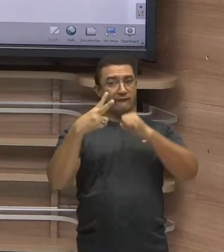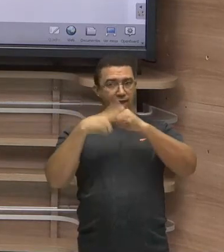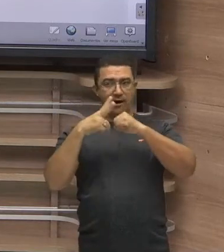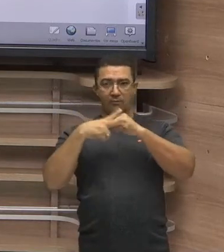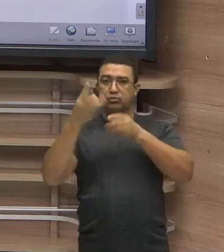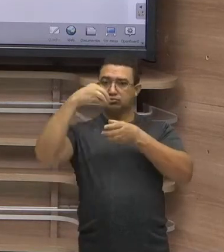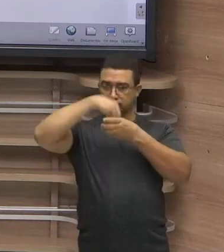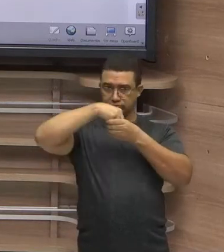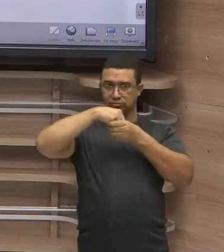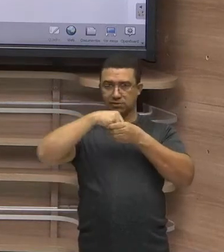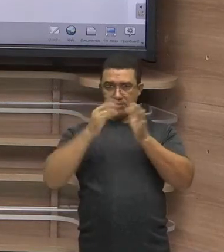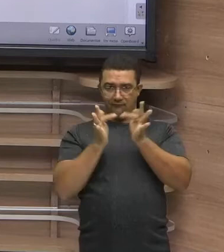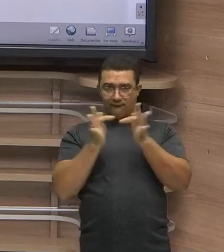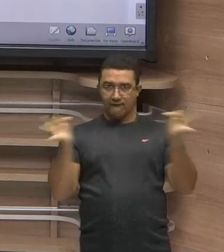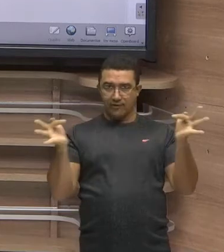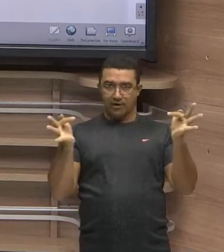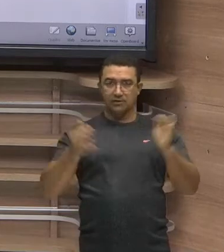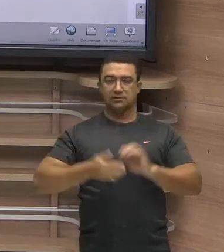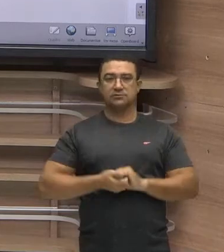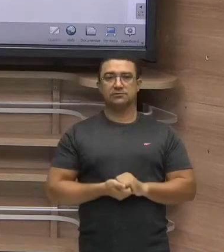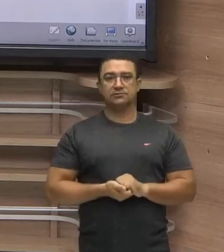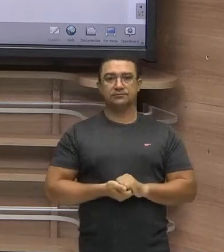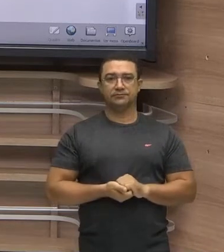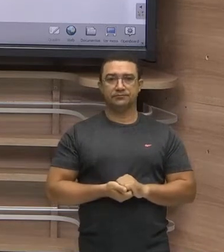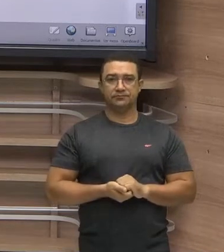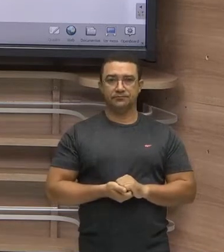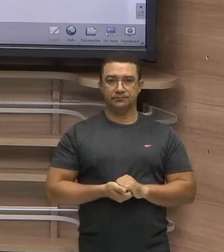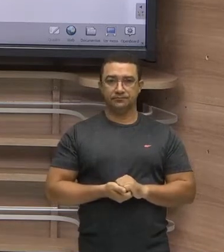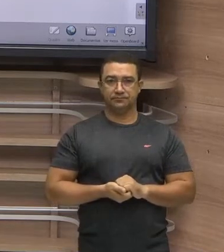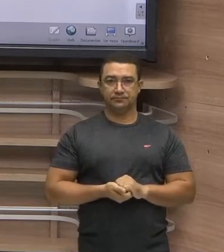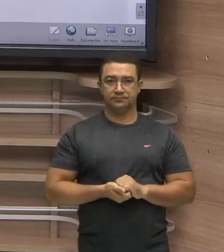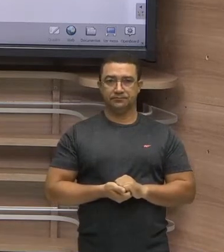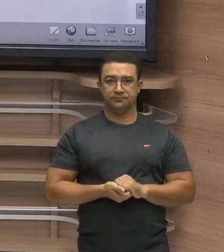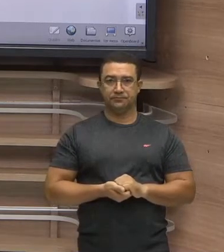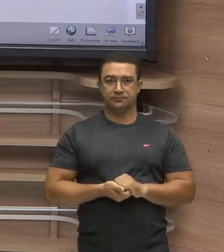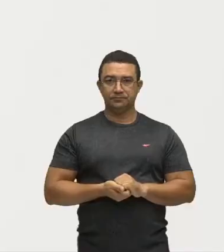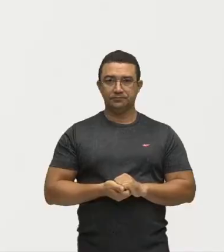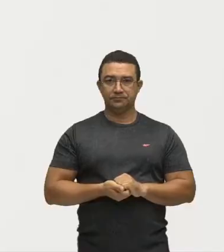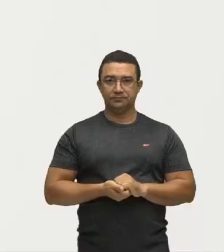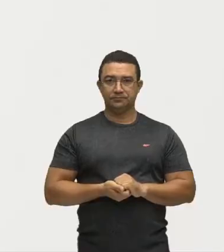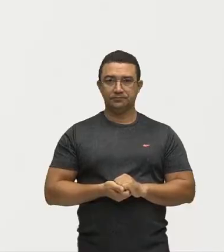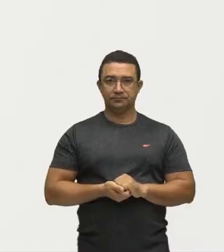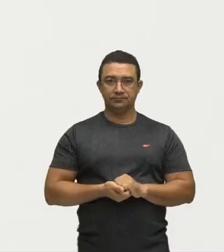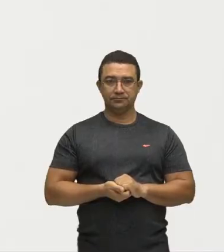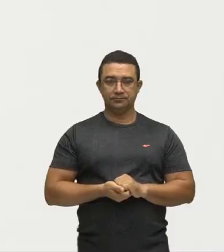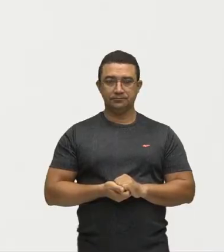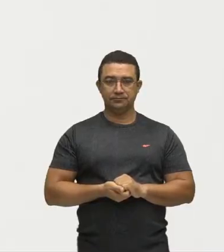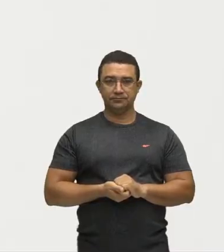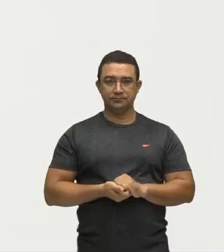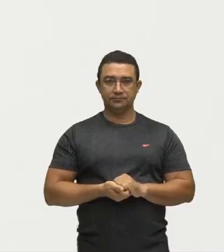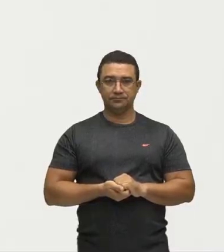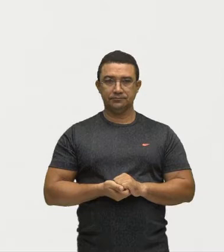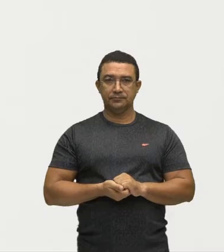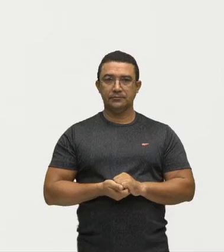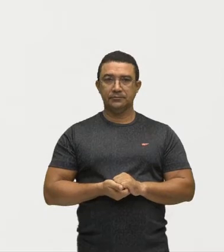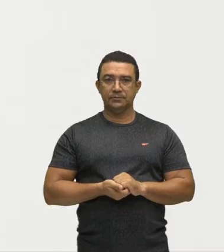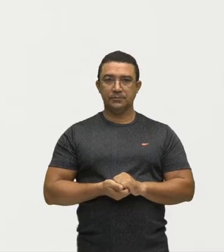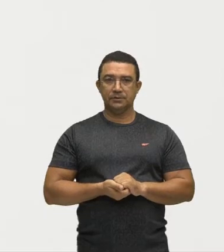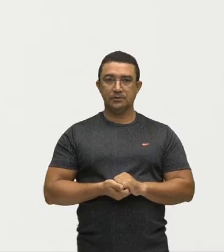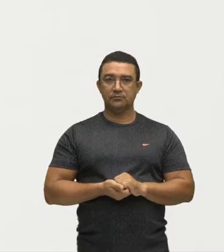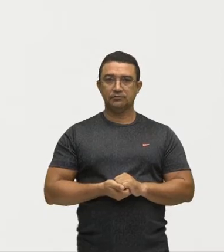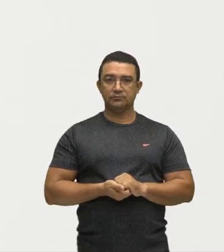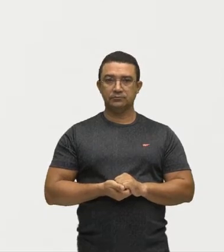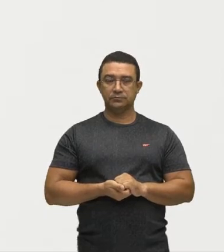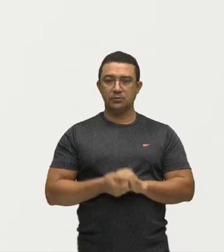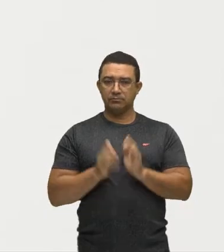verbo, temos um período simples. É o exemplo que nós estamos vendo agora. Olha só, vamos lá. Então, temos aqui período